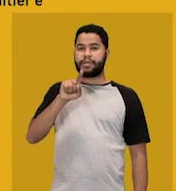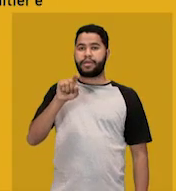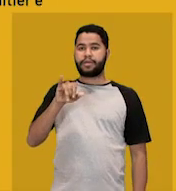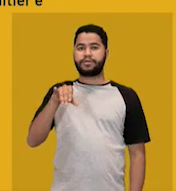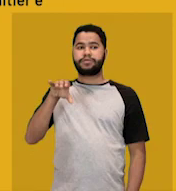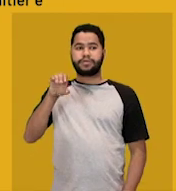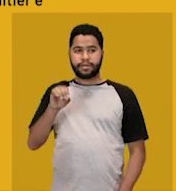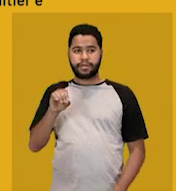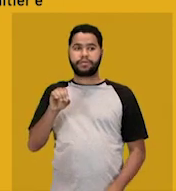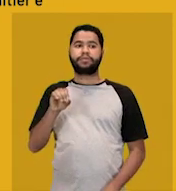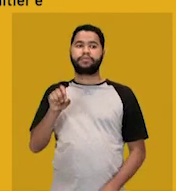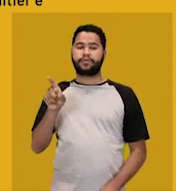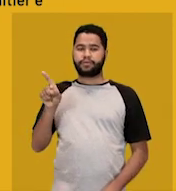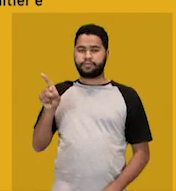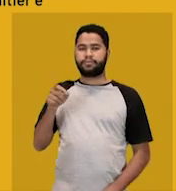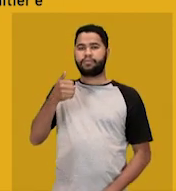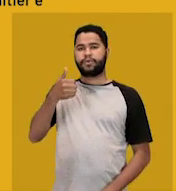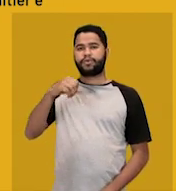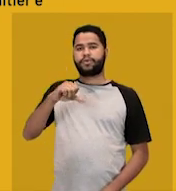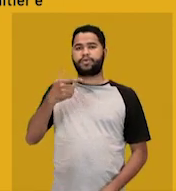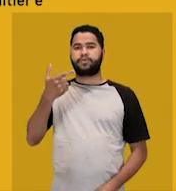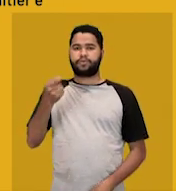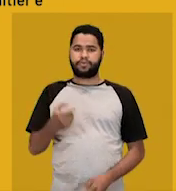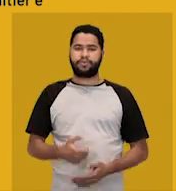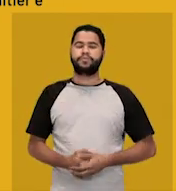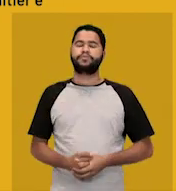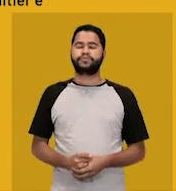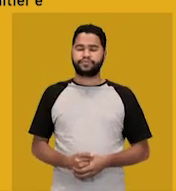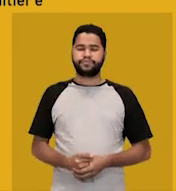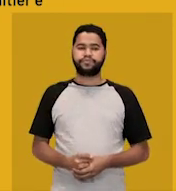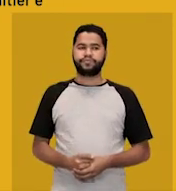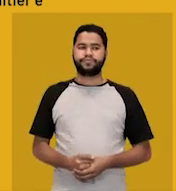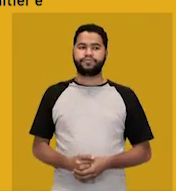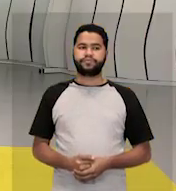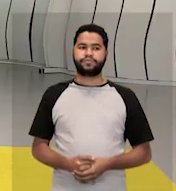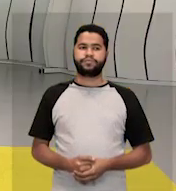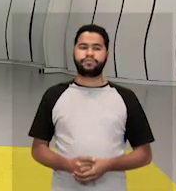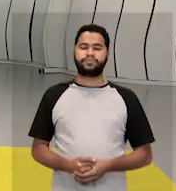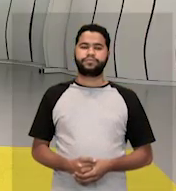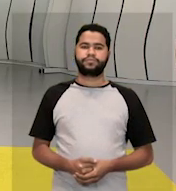e ao Partido Nazista de 1920.